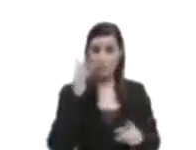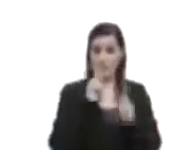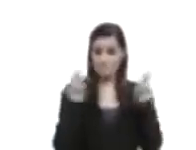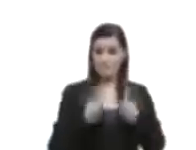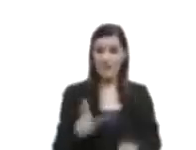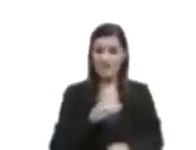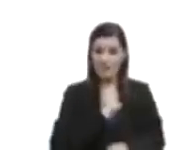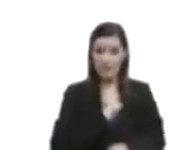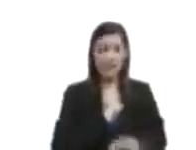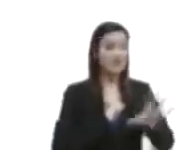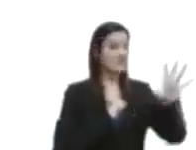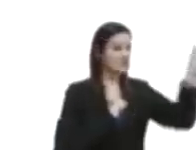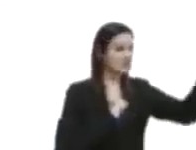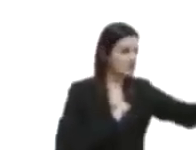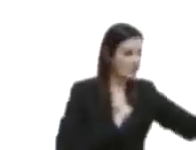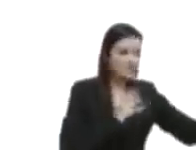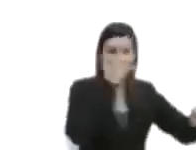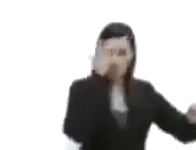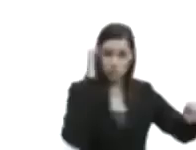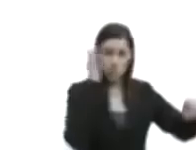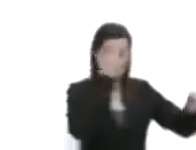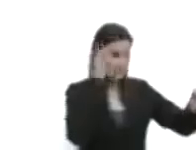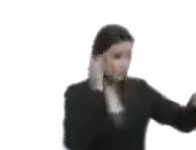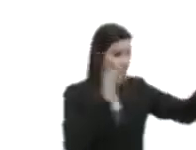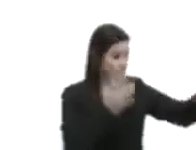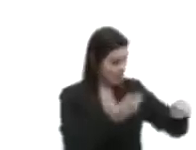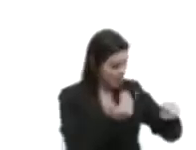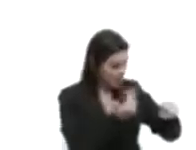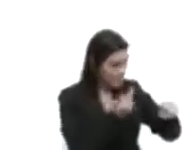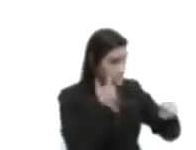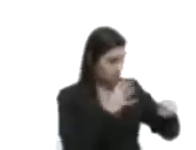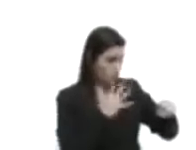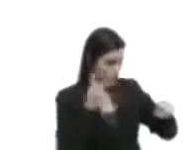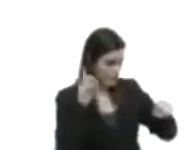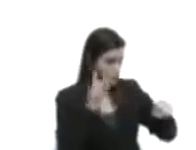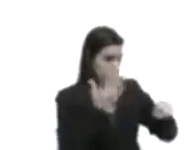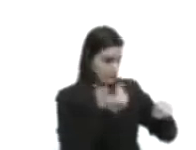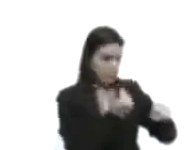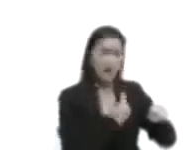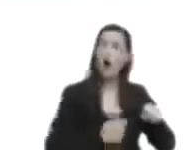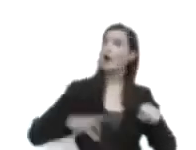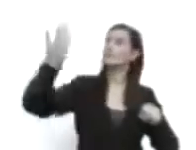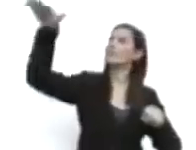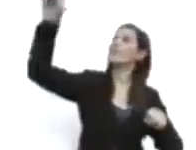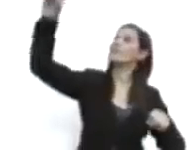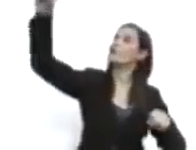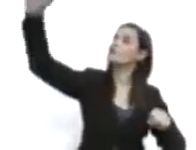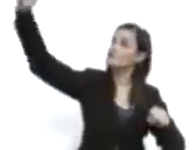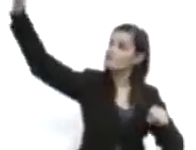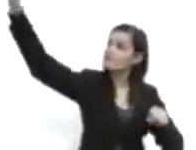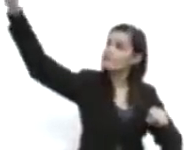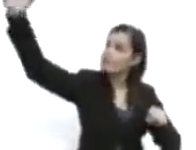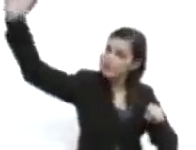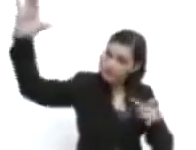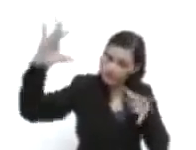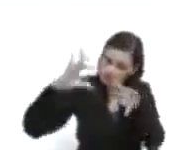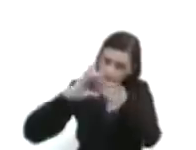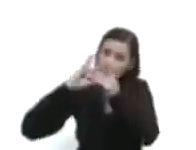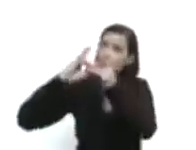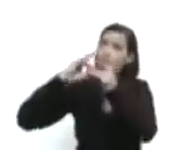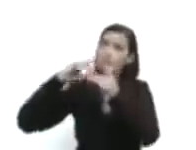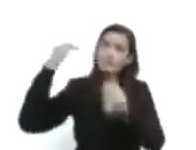unir. Vai desfazer a amizade, a contenda. Como? Pregando o evangelho. O pacificador é